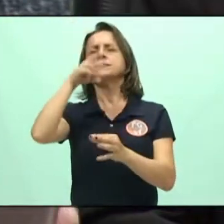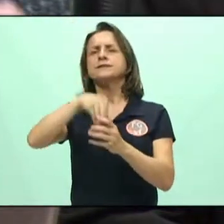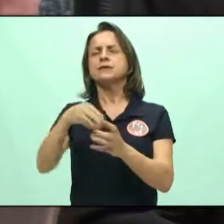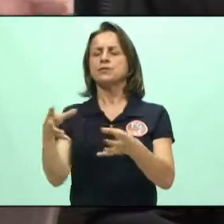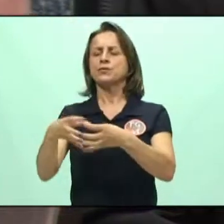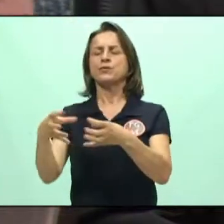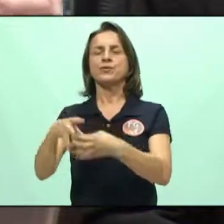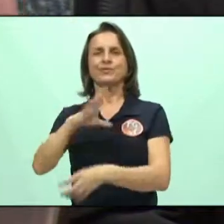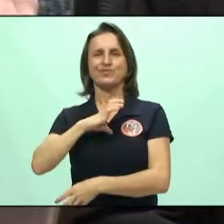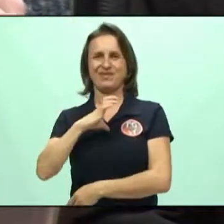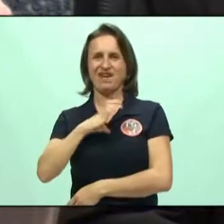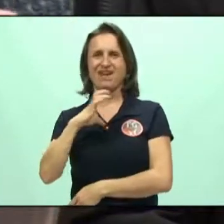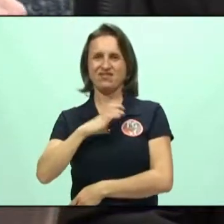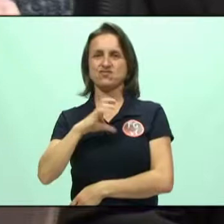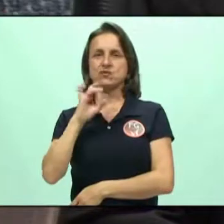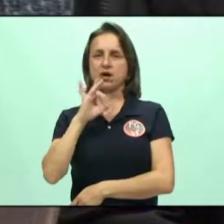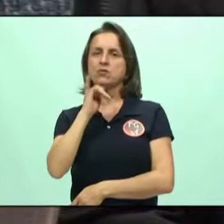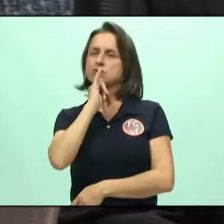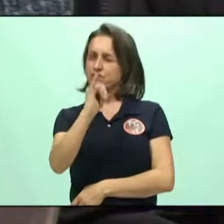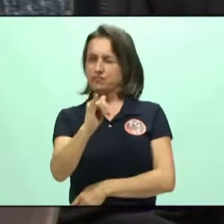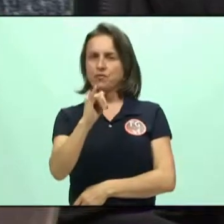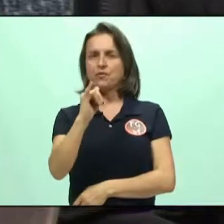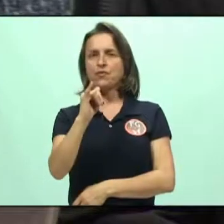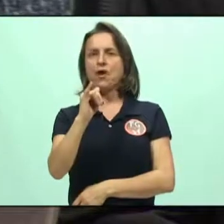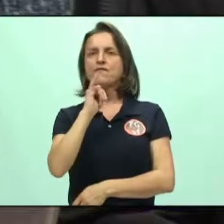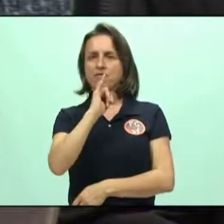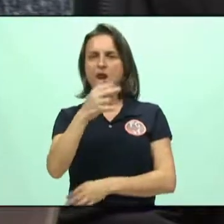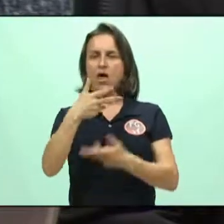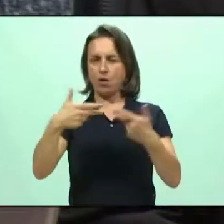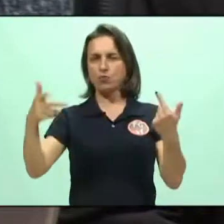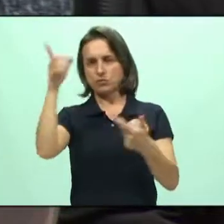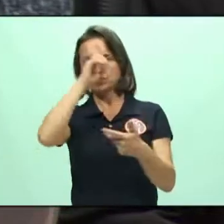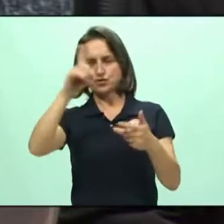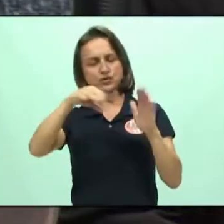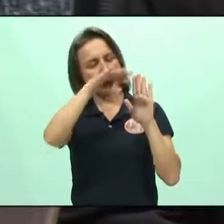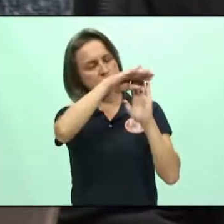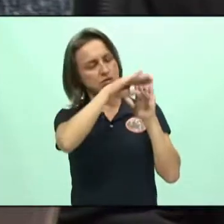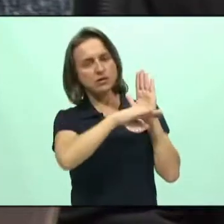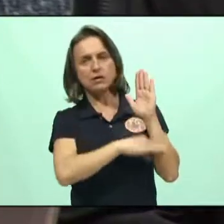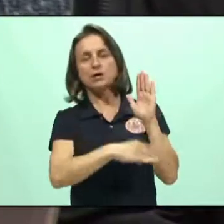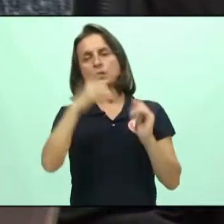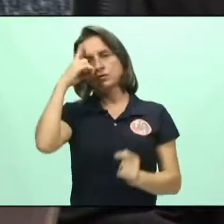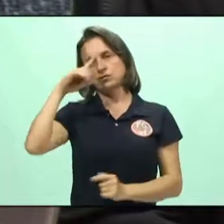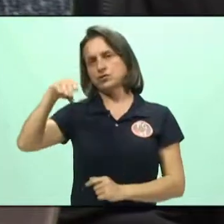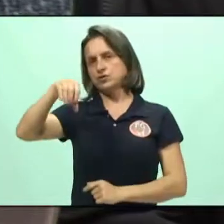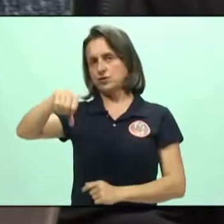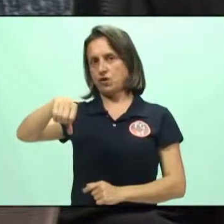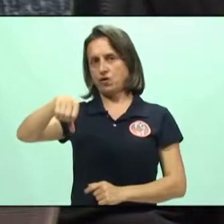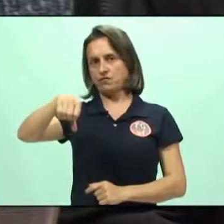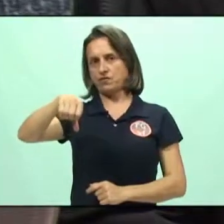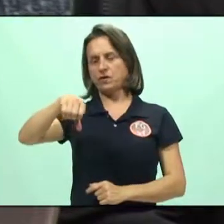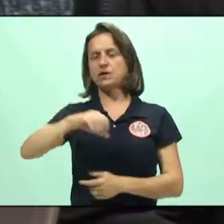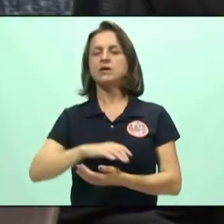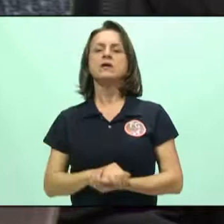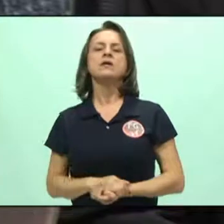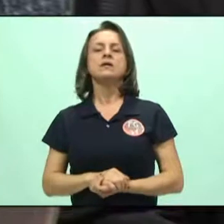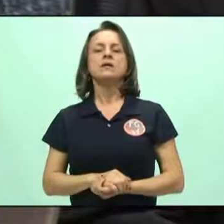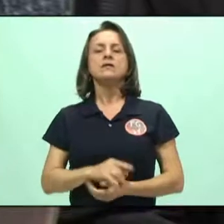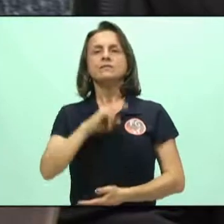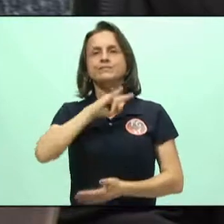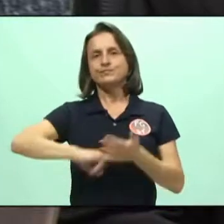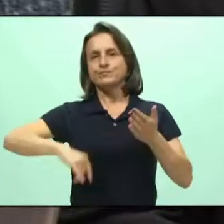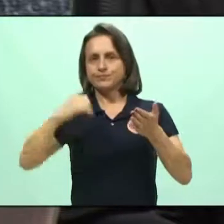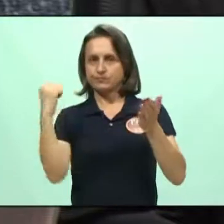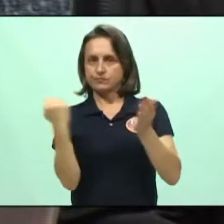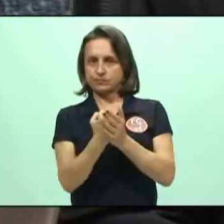Então eu só vou trazer algumas datas rapidinho aqui dentro dessa questão de ordem no Dia 9 foi protocolada a denúncia na